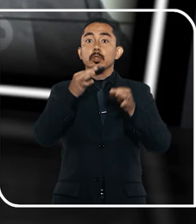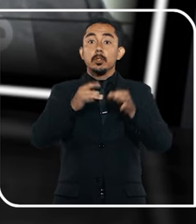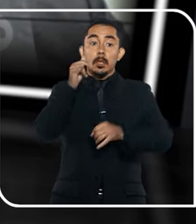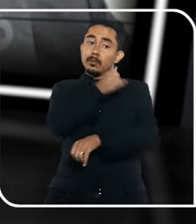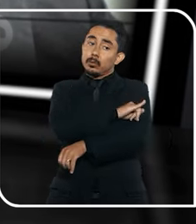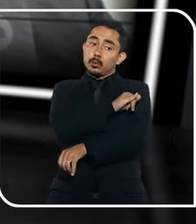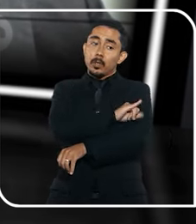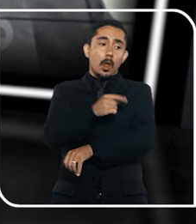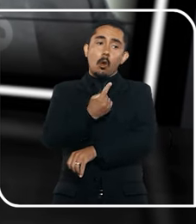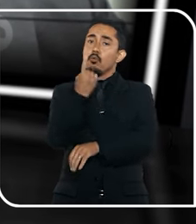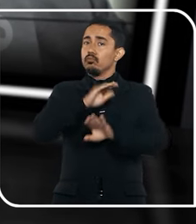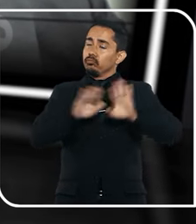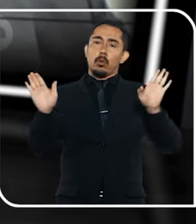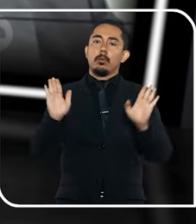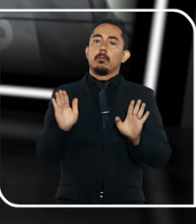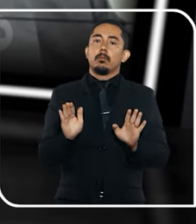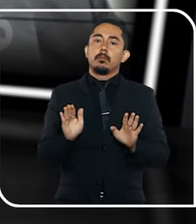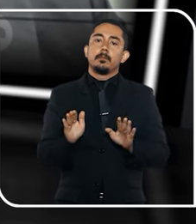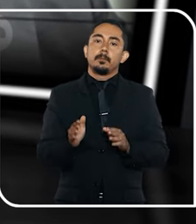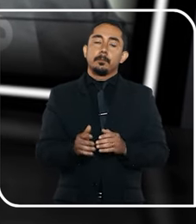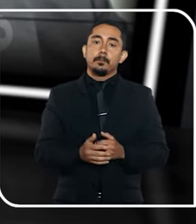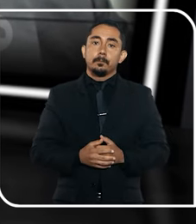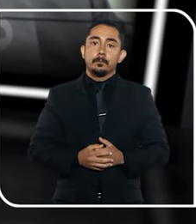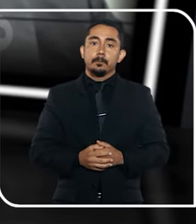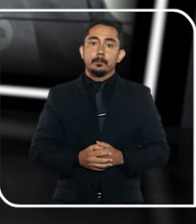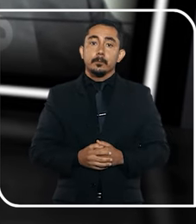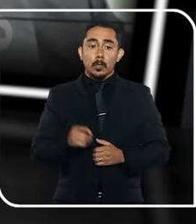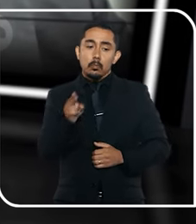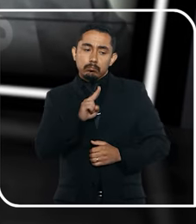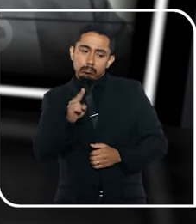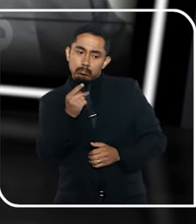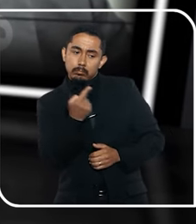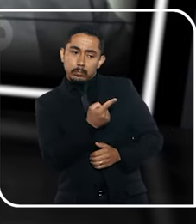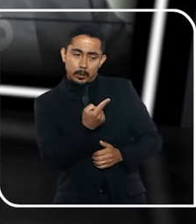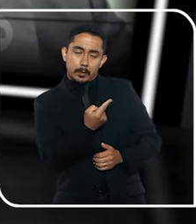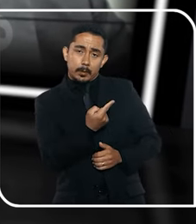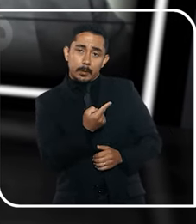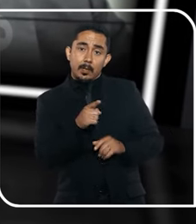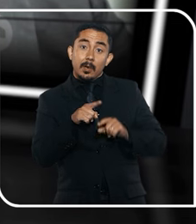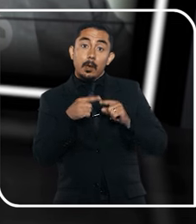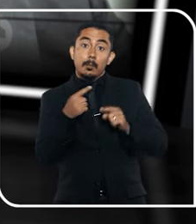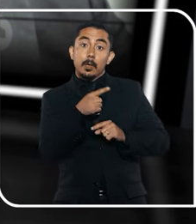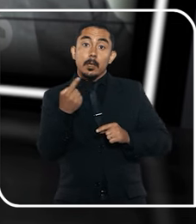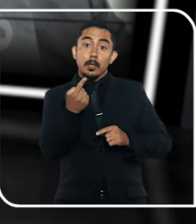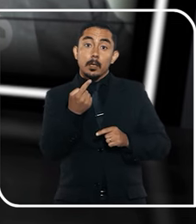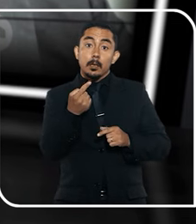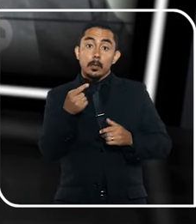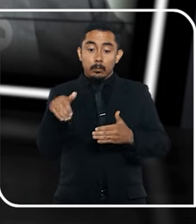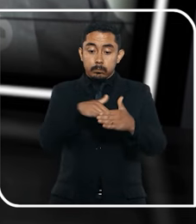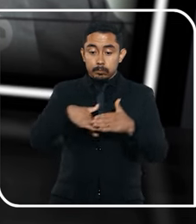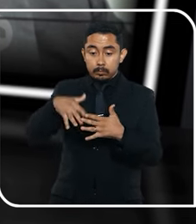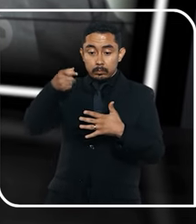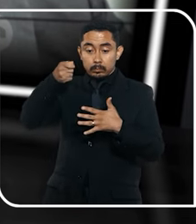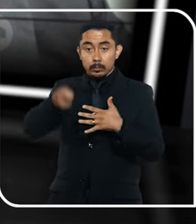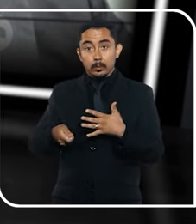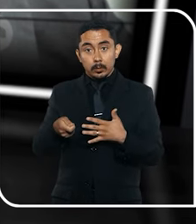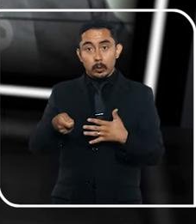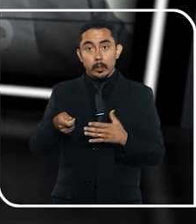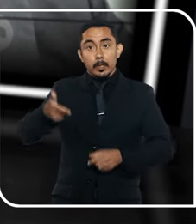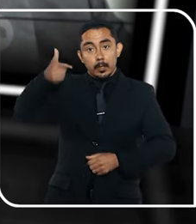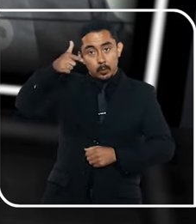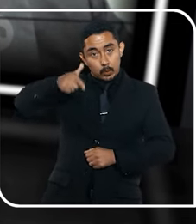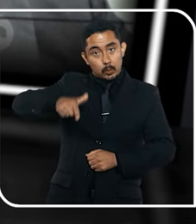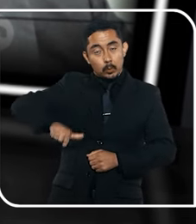Janeiro, que era o único, né, que até foi utilizado. E também no acordo, foi utilizado, também